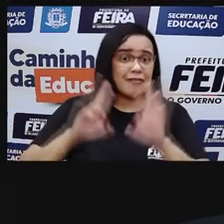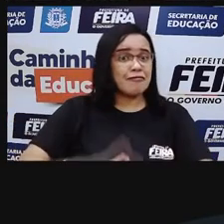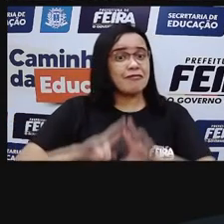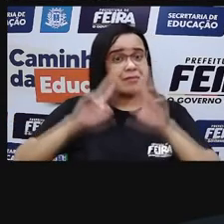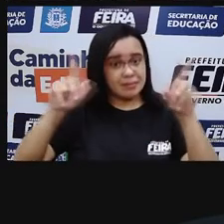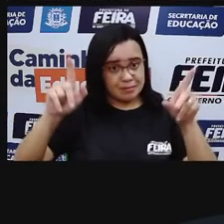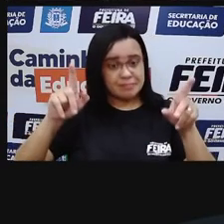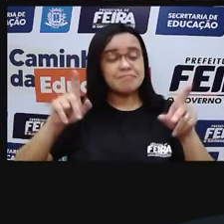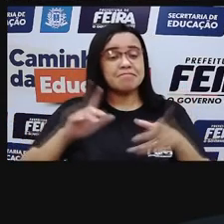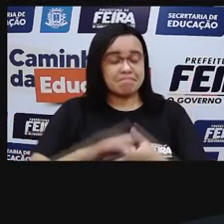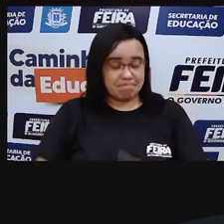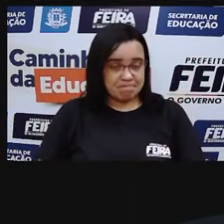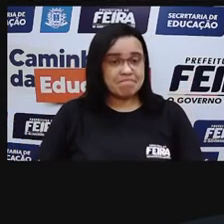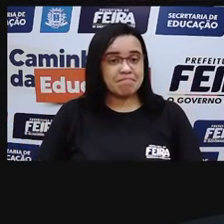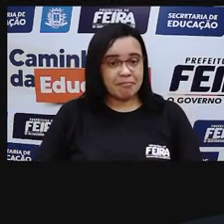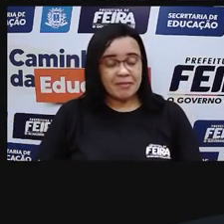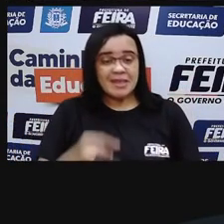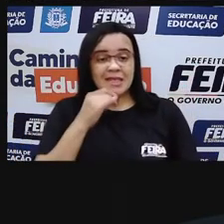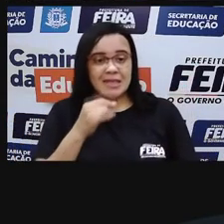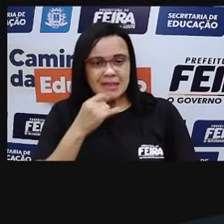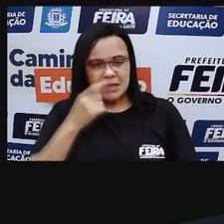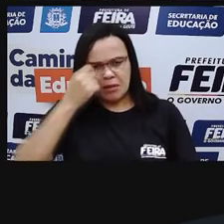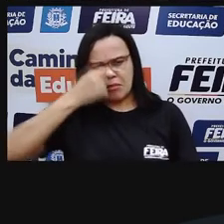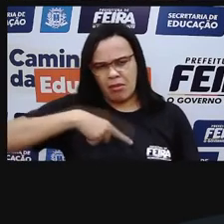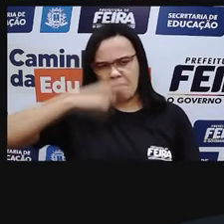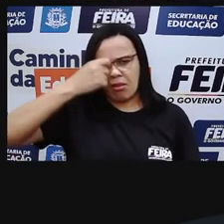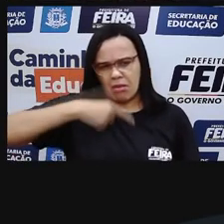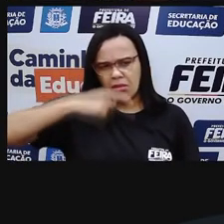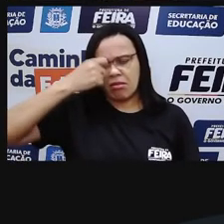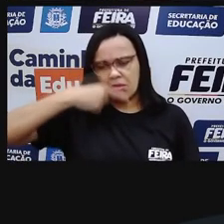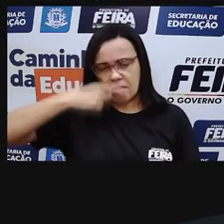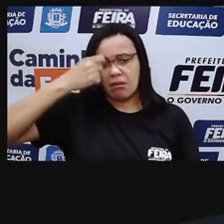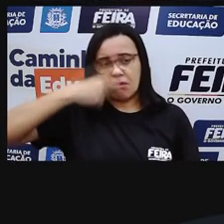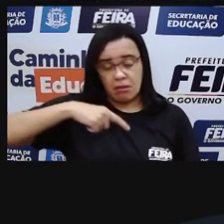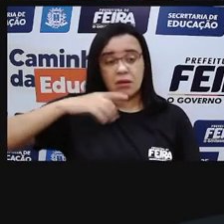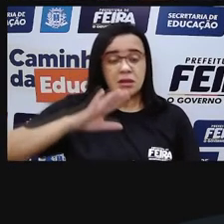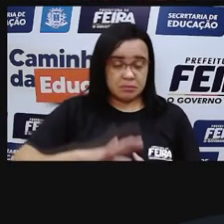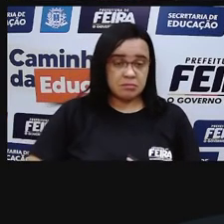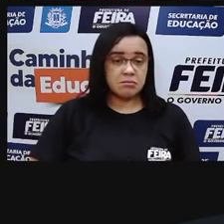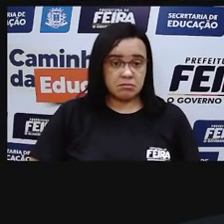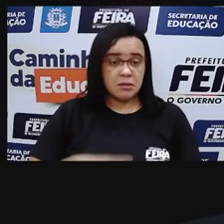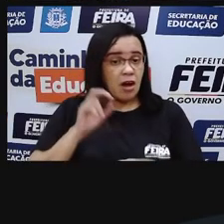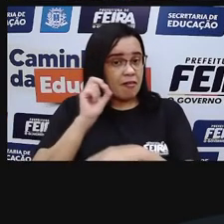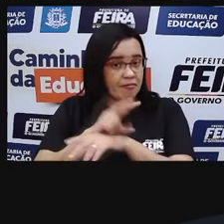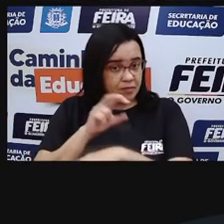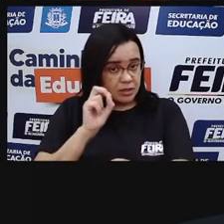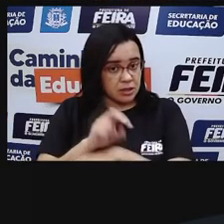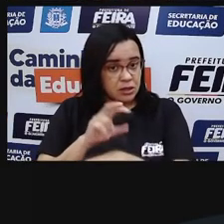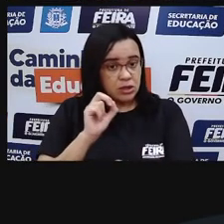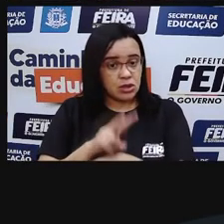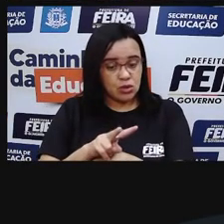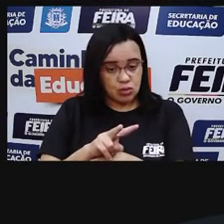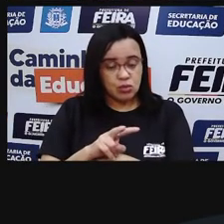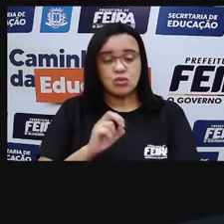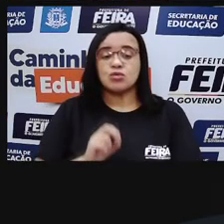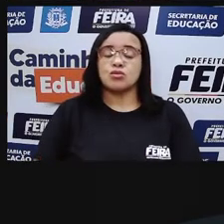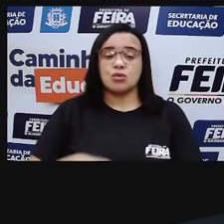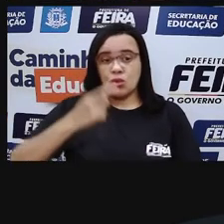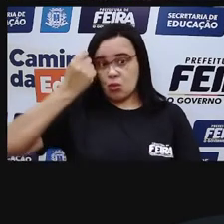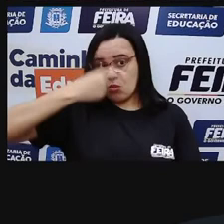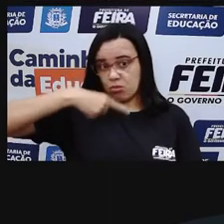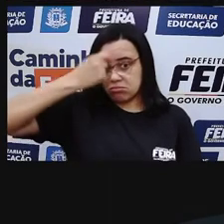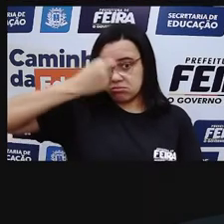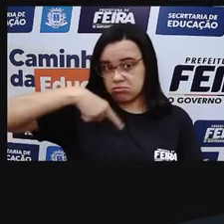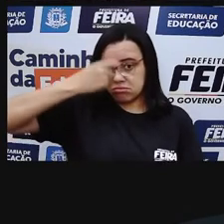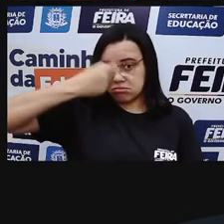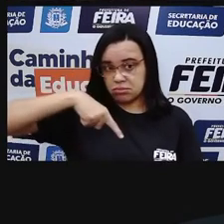exemplo, na gripe, né? O que acontece com a gripe? A gripe, ela tem, é um vírus, né, que causa da gripe,